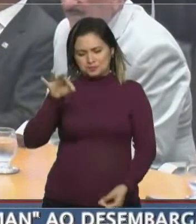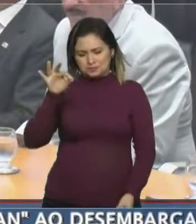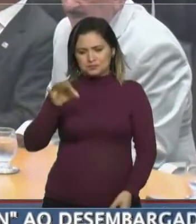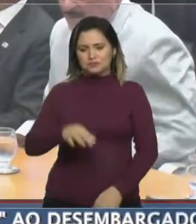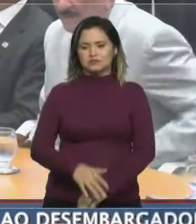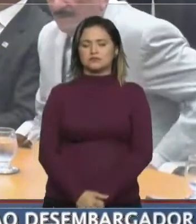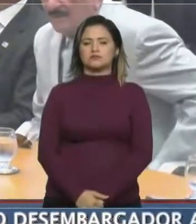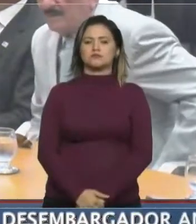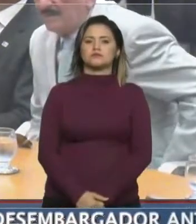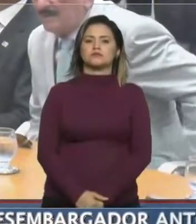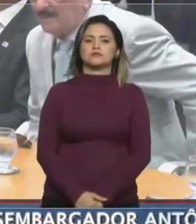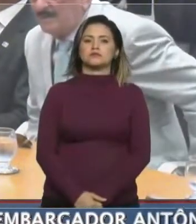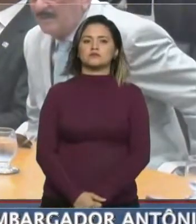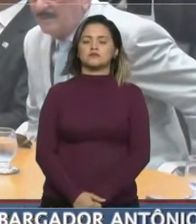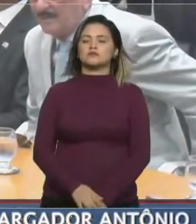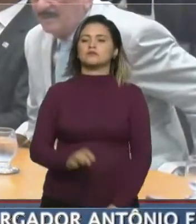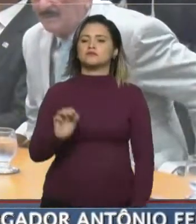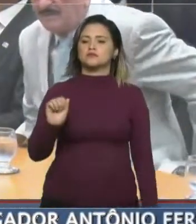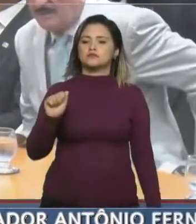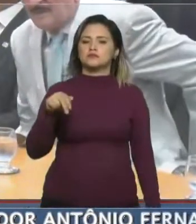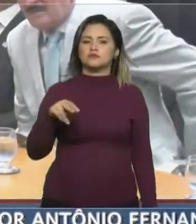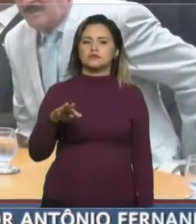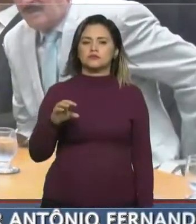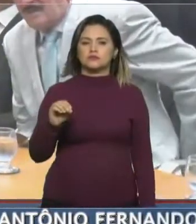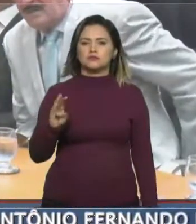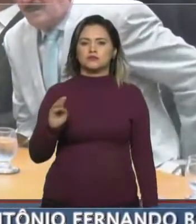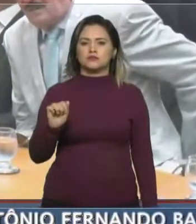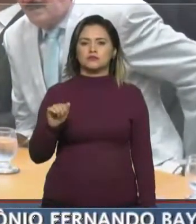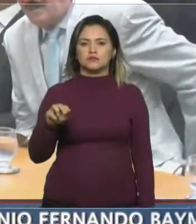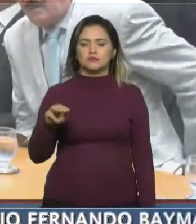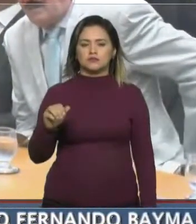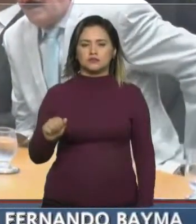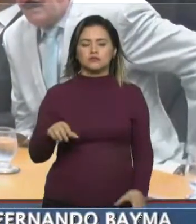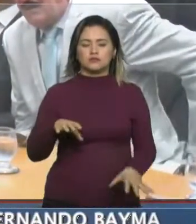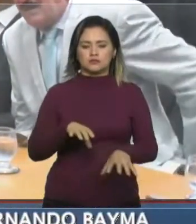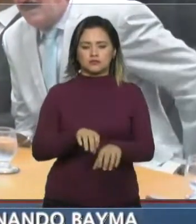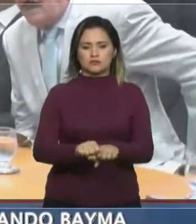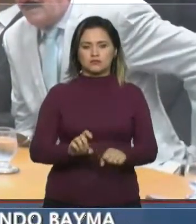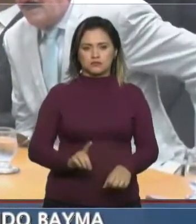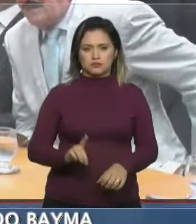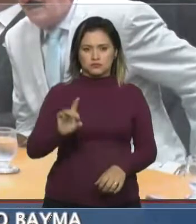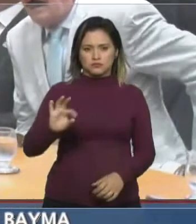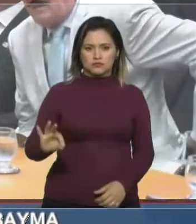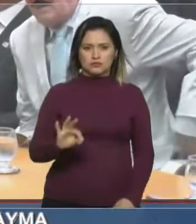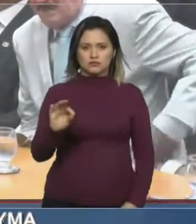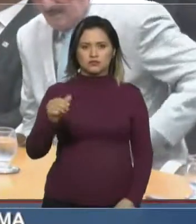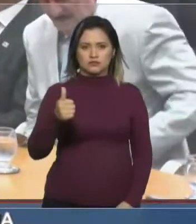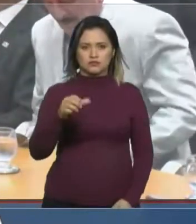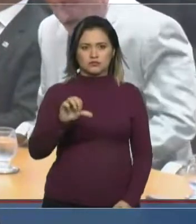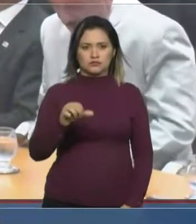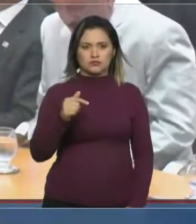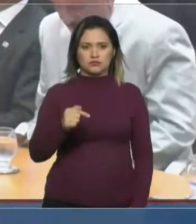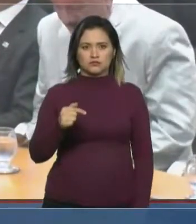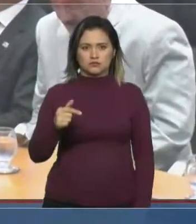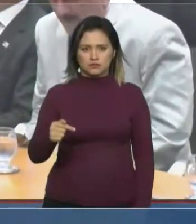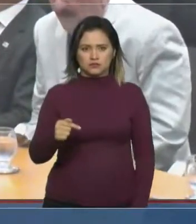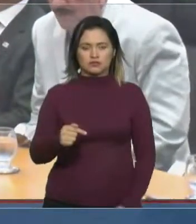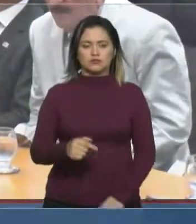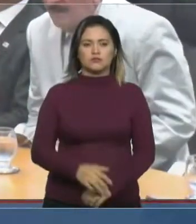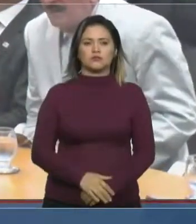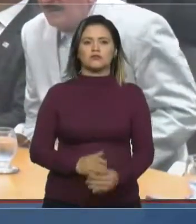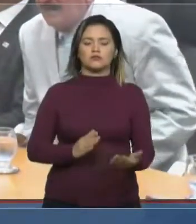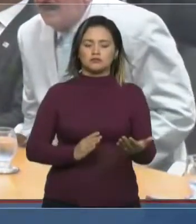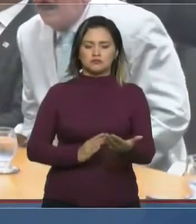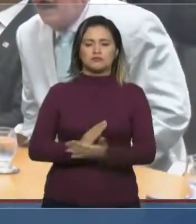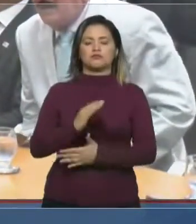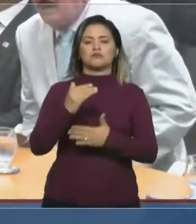Antônio Baima Araújo graduou-se bacharel em Direito pela UFMA em 1977. Concursado de